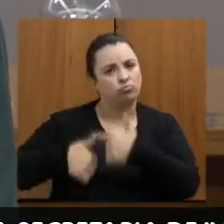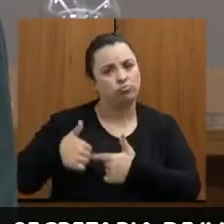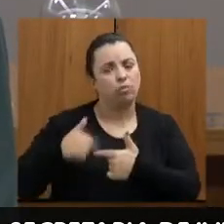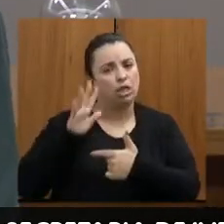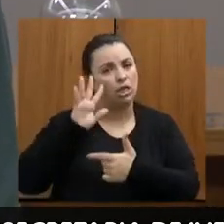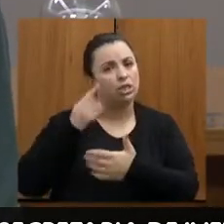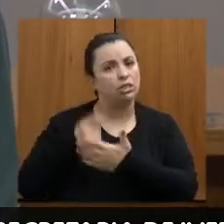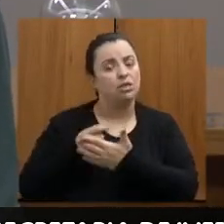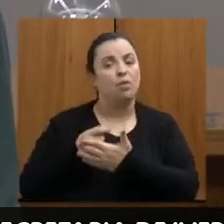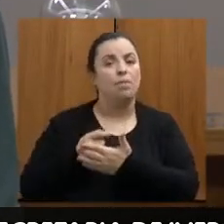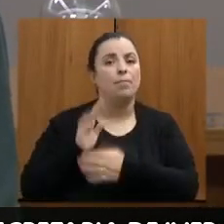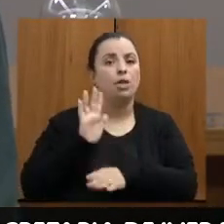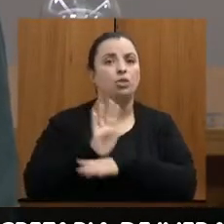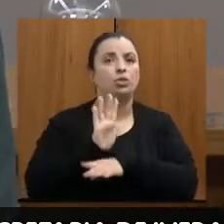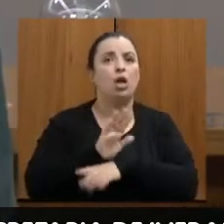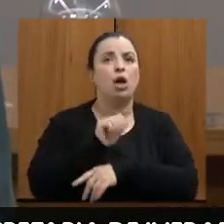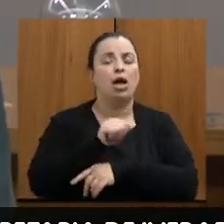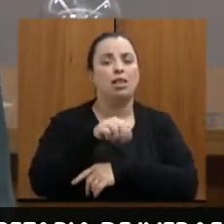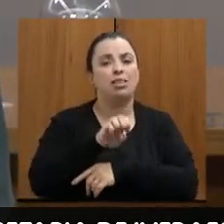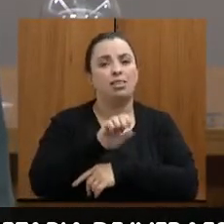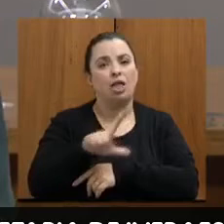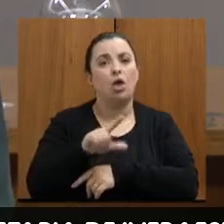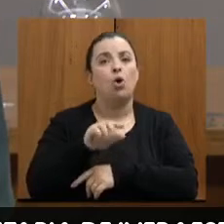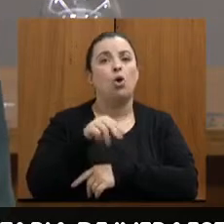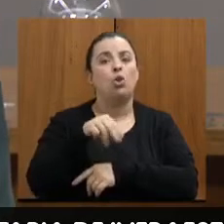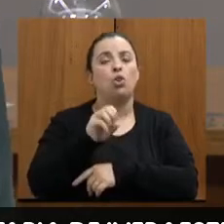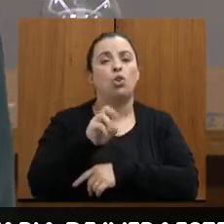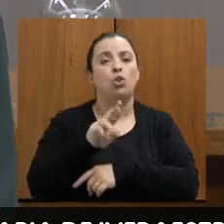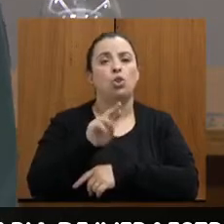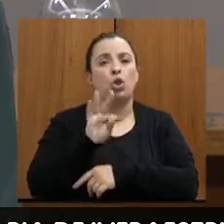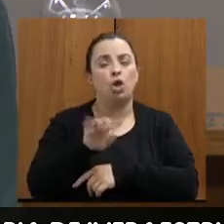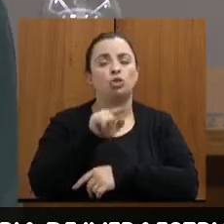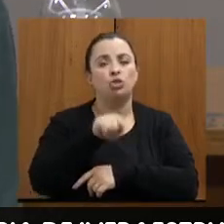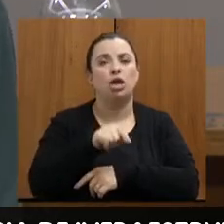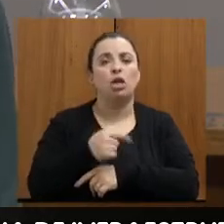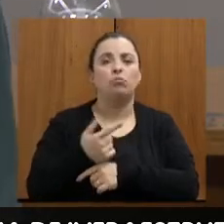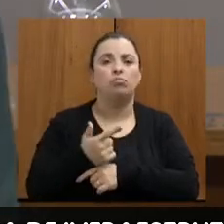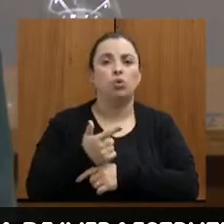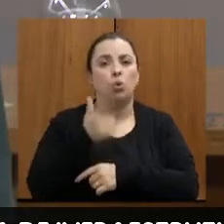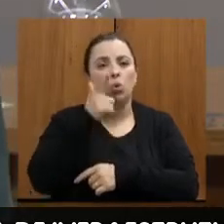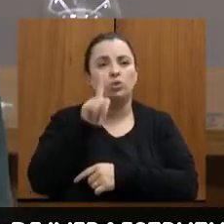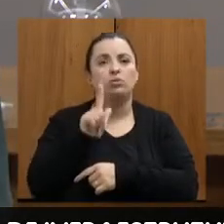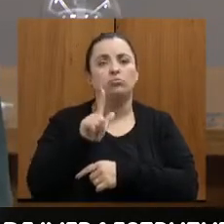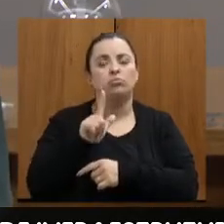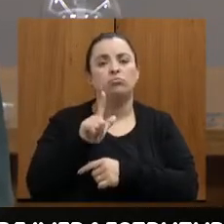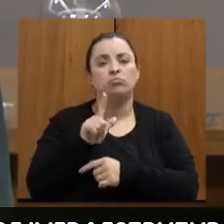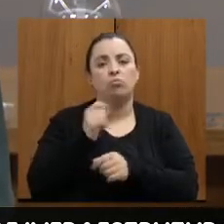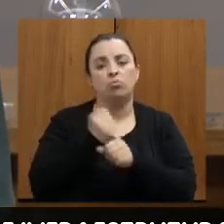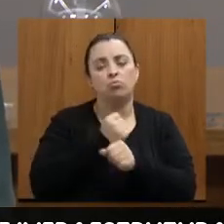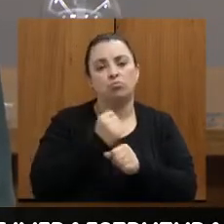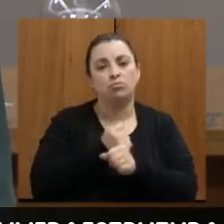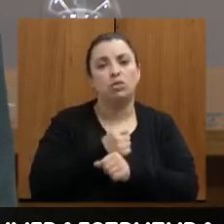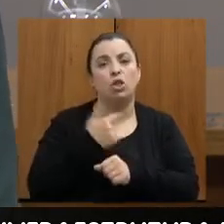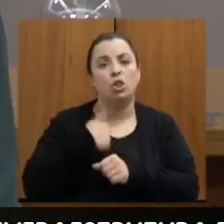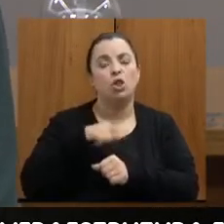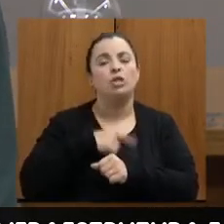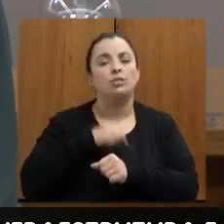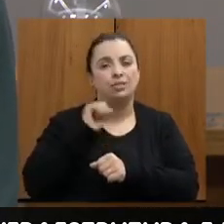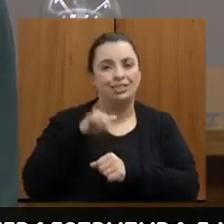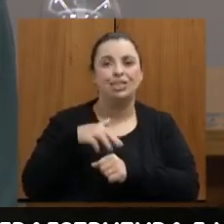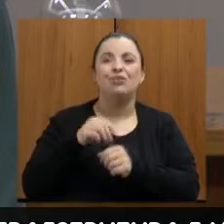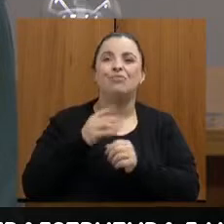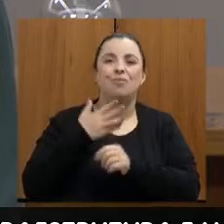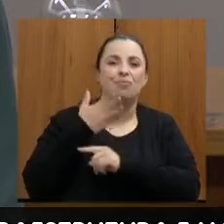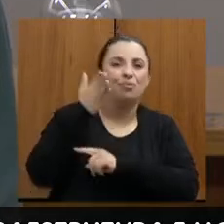o o anel Norte de Montes Claros eu estivemos juntos em São Paulo inclusive para e